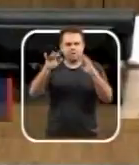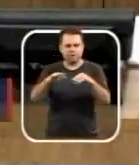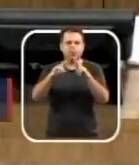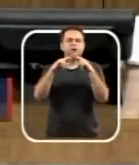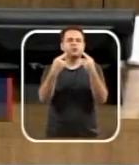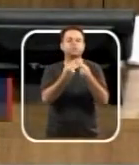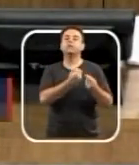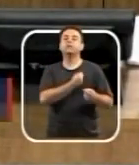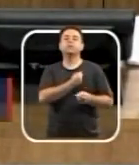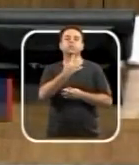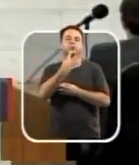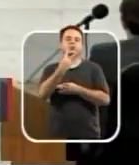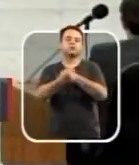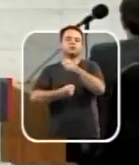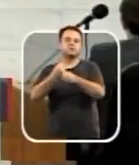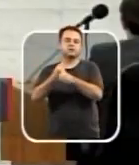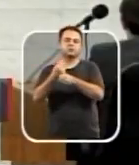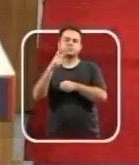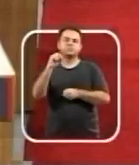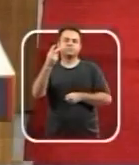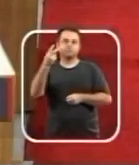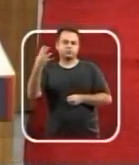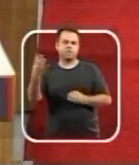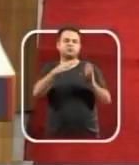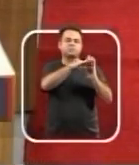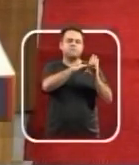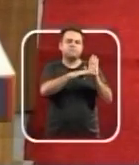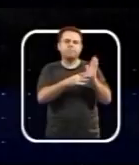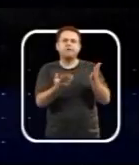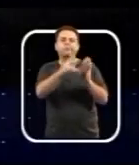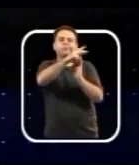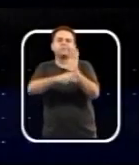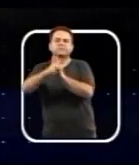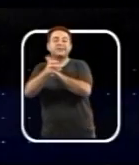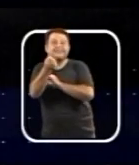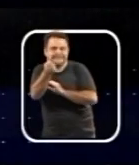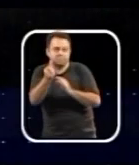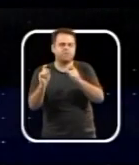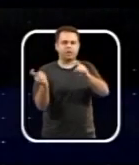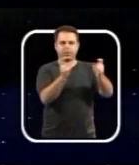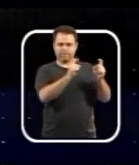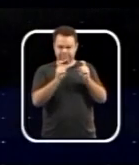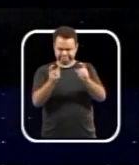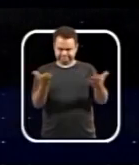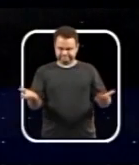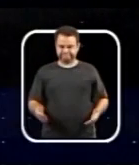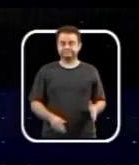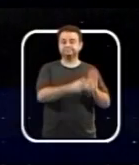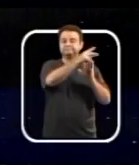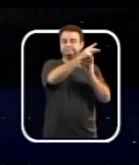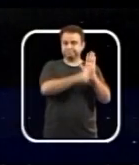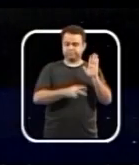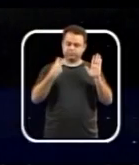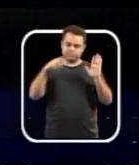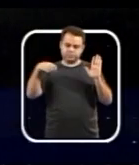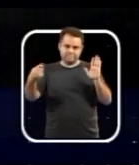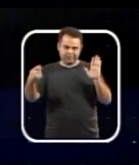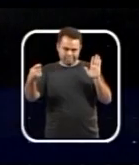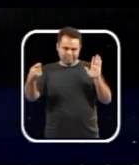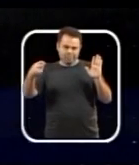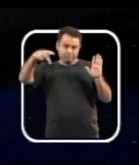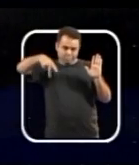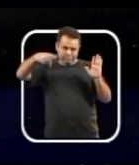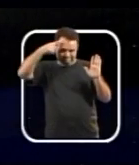projetos durante a 42ª sessão ordinária de 2024. Projeto de resolução de autoria do vereador Renato Pupo,